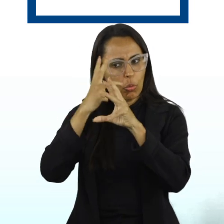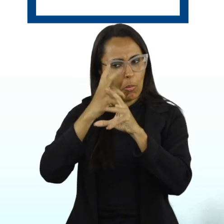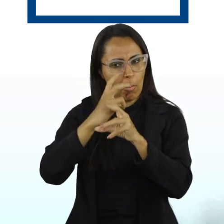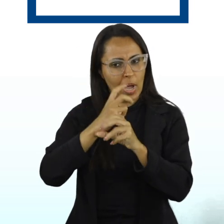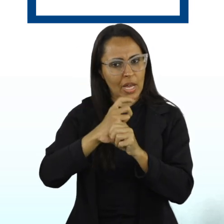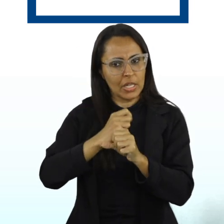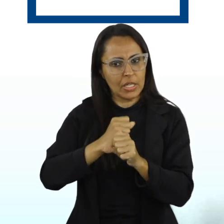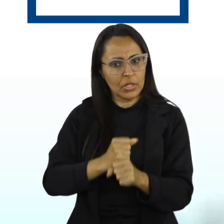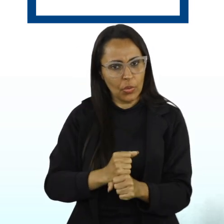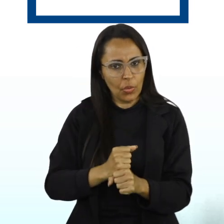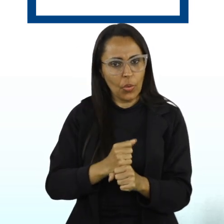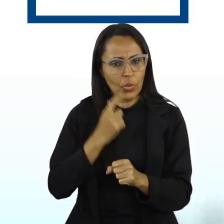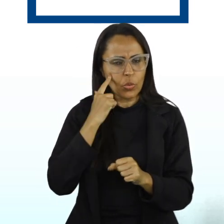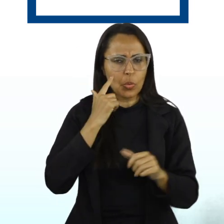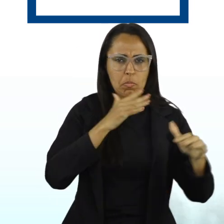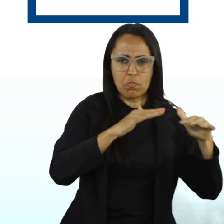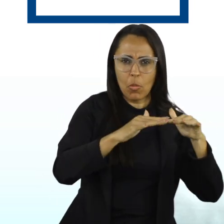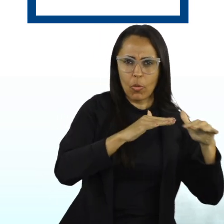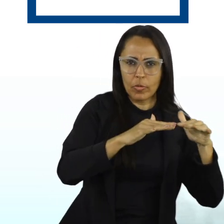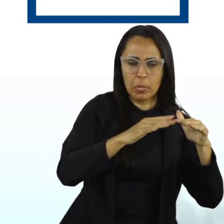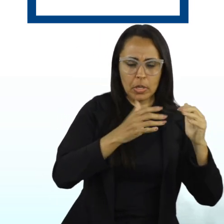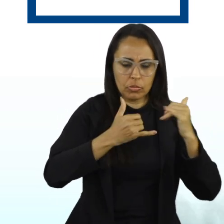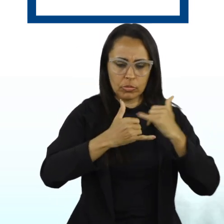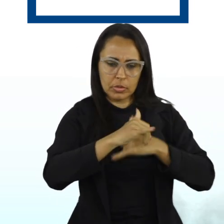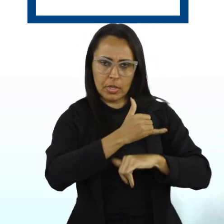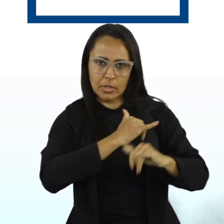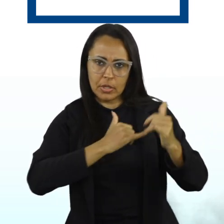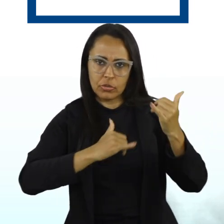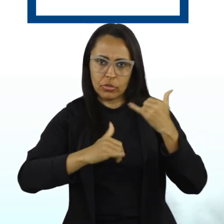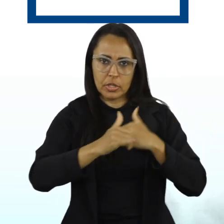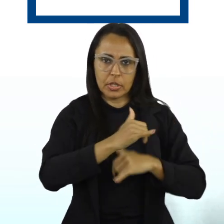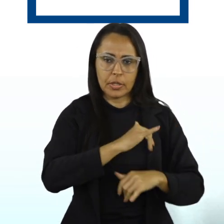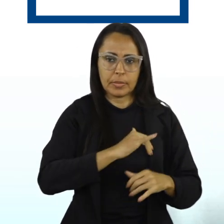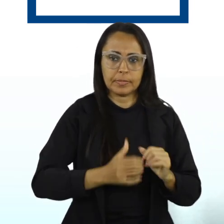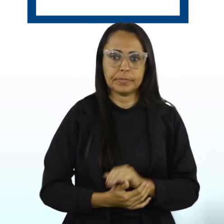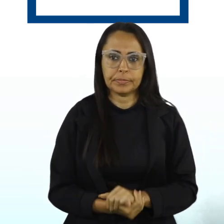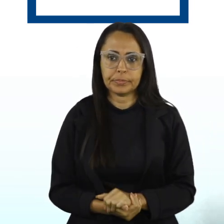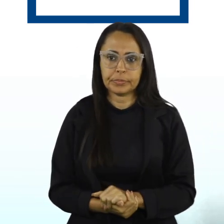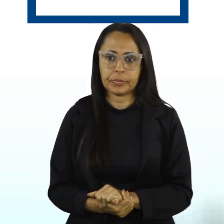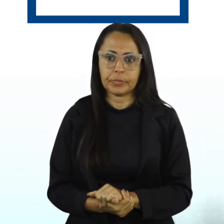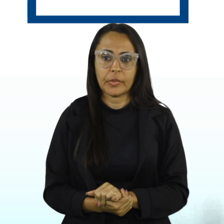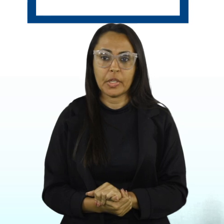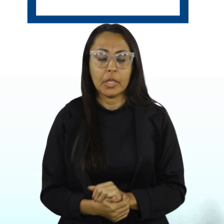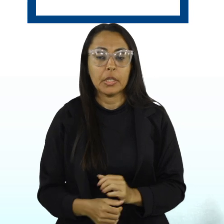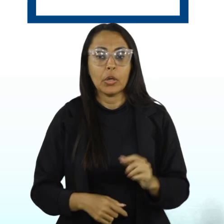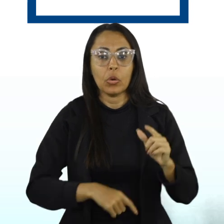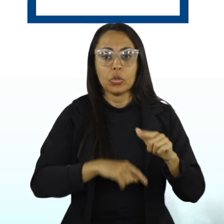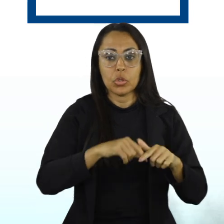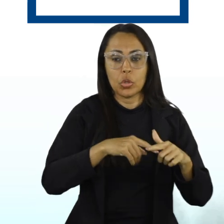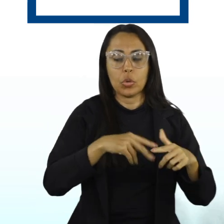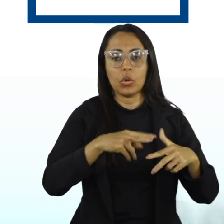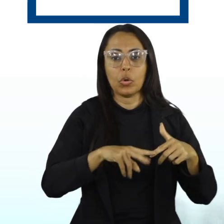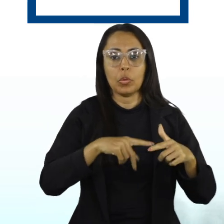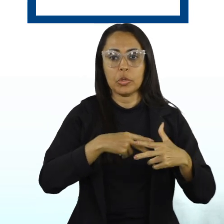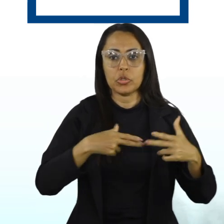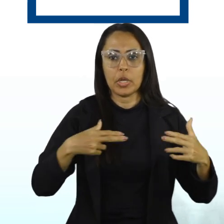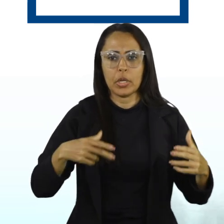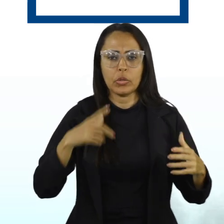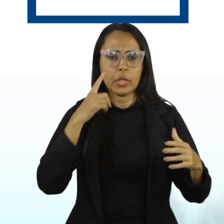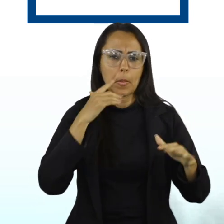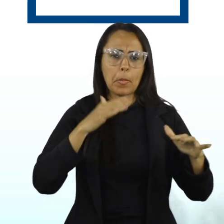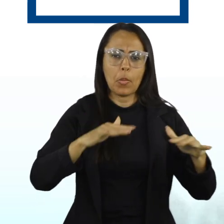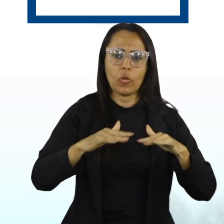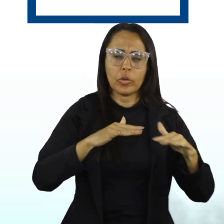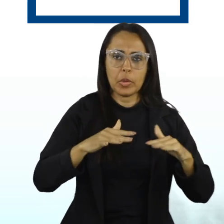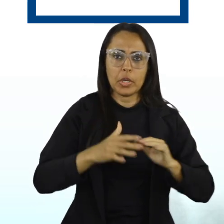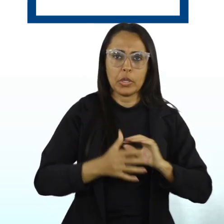das modalidades de energia que ele tem naquele instante. Então, se um objeto no momento só tem movimento, só tem